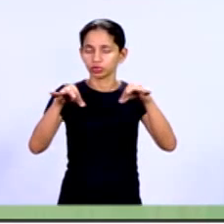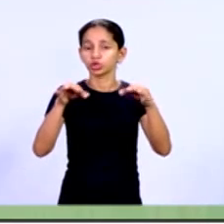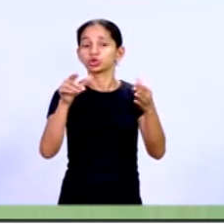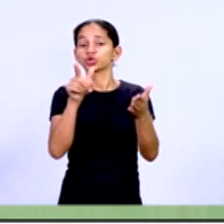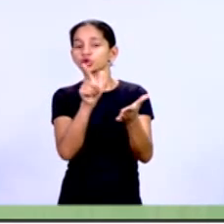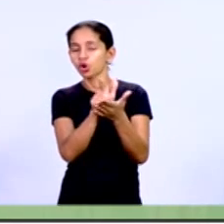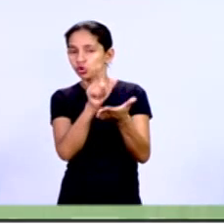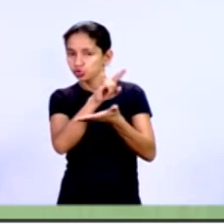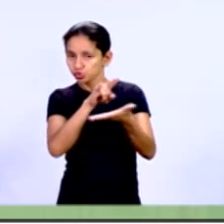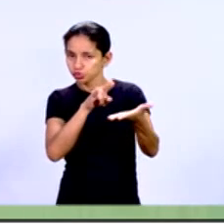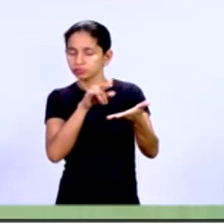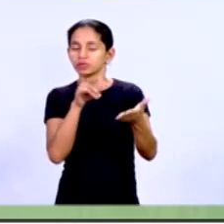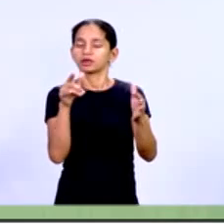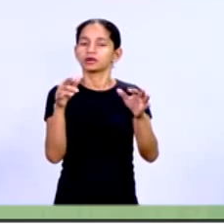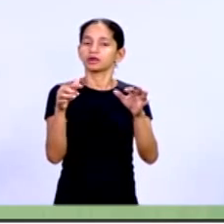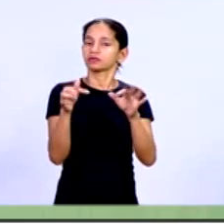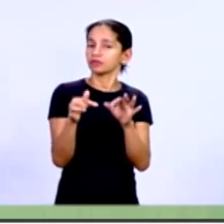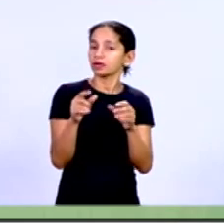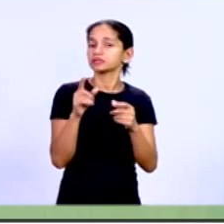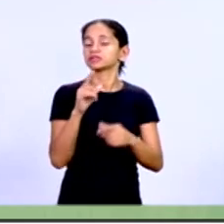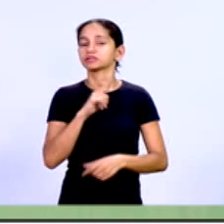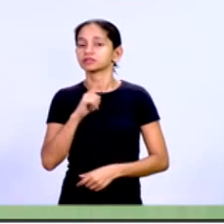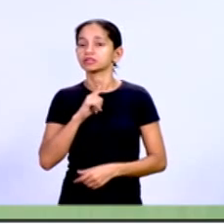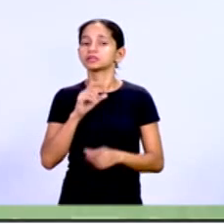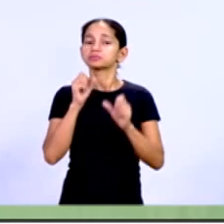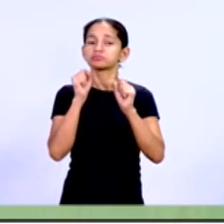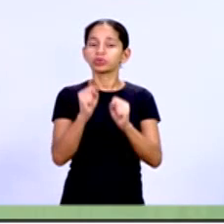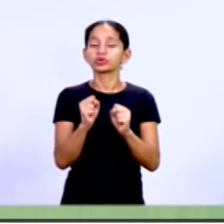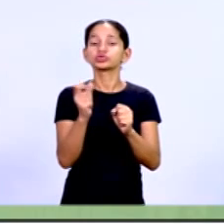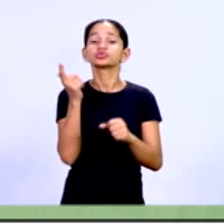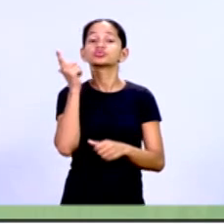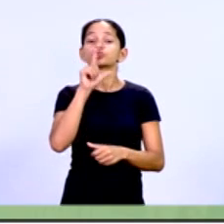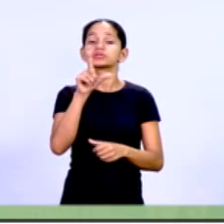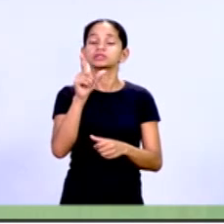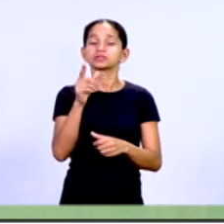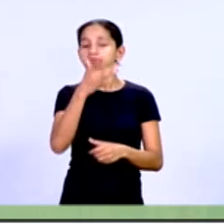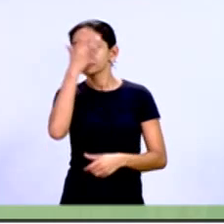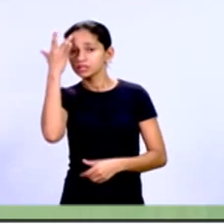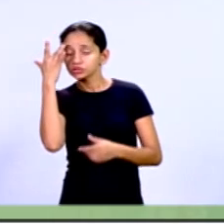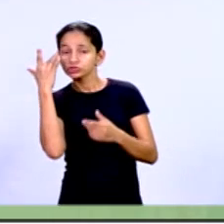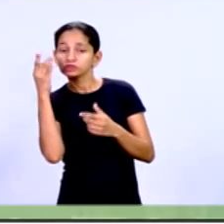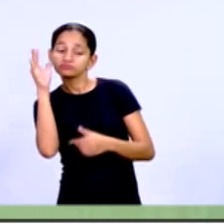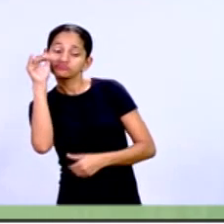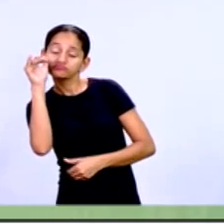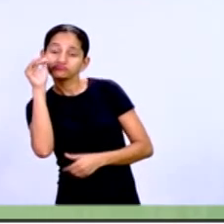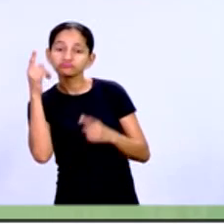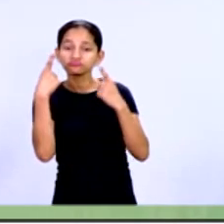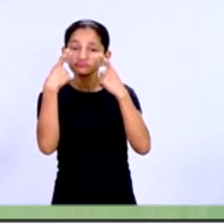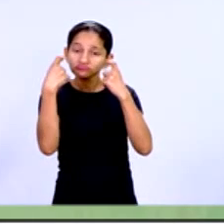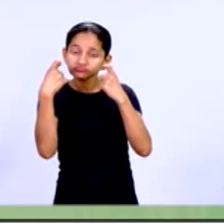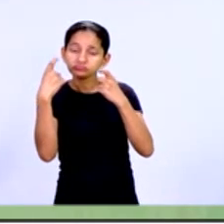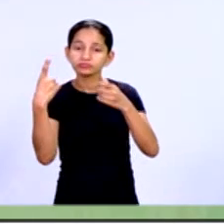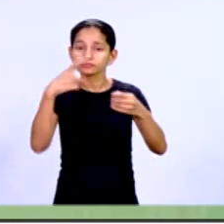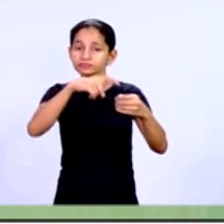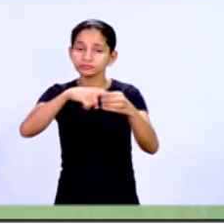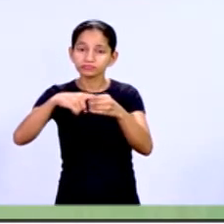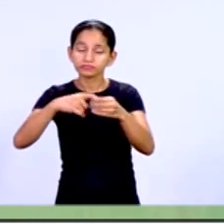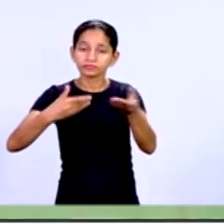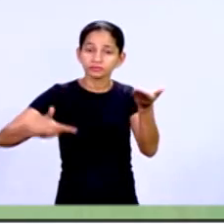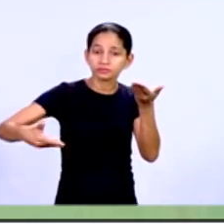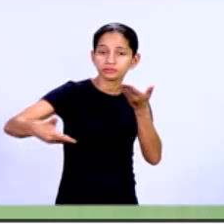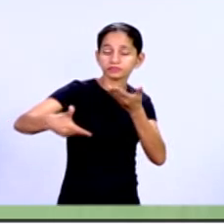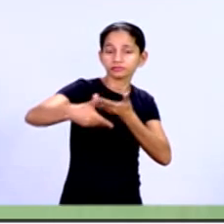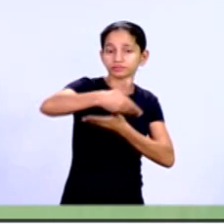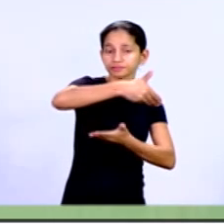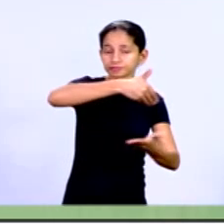sociedades anônimas, disponibilizam para serem adquiridos pelos interessados, que têm como contrapartida